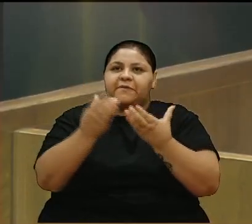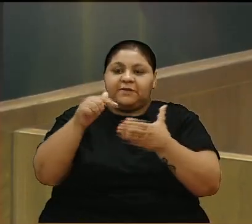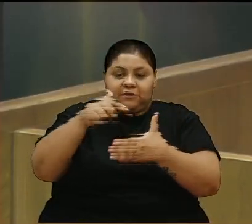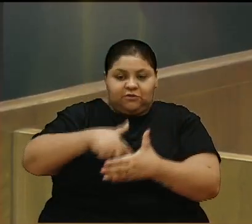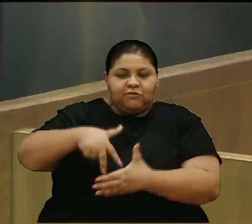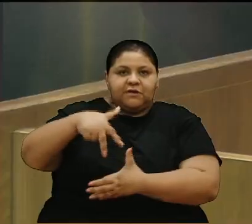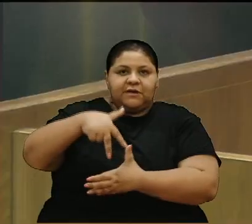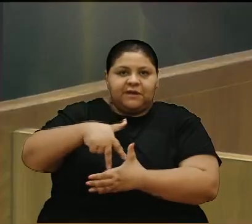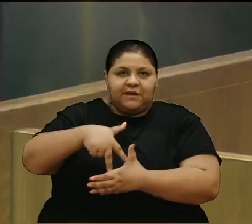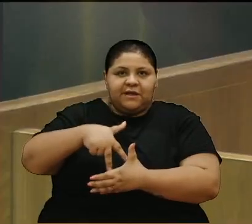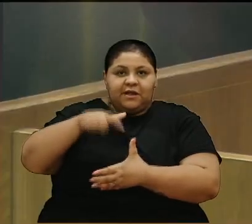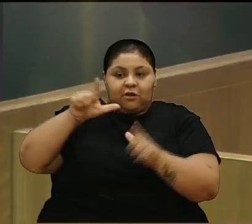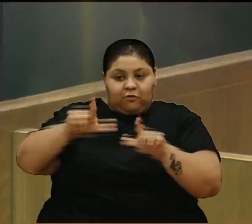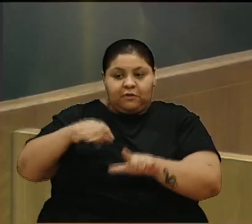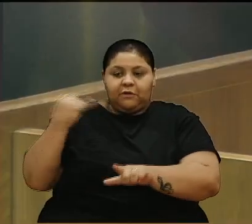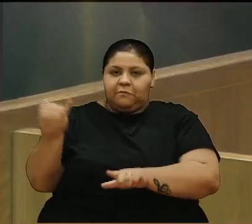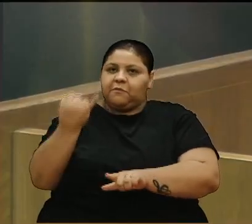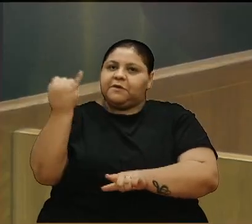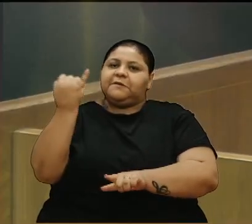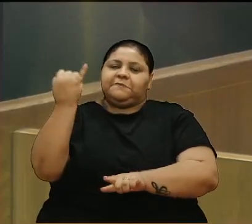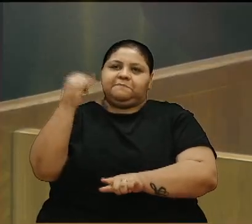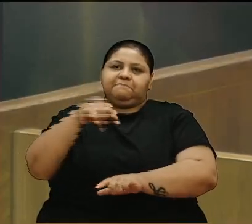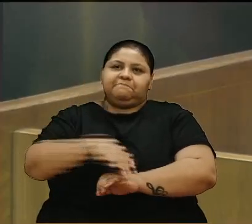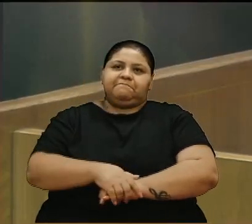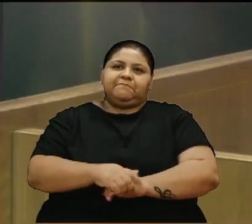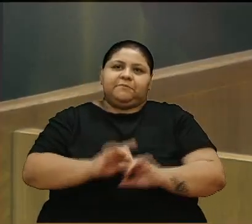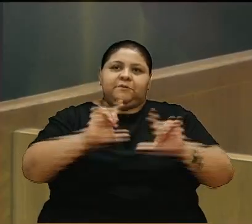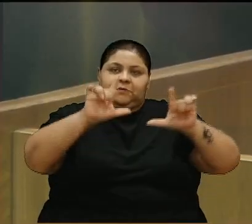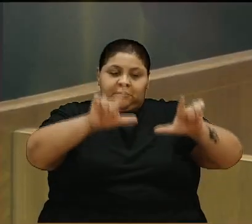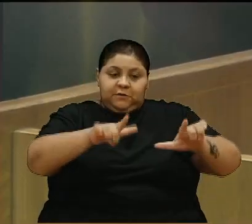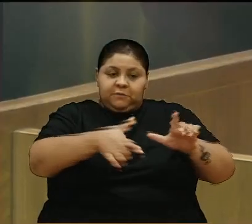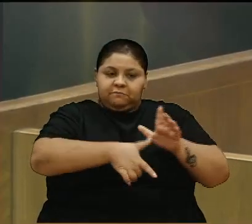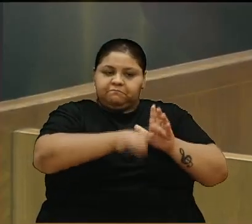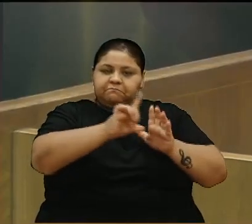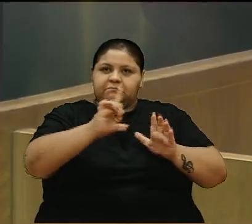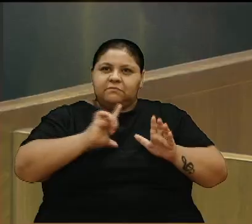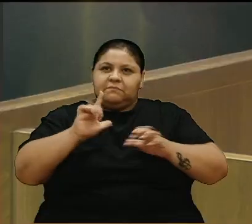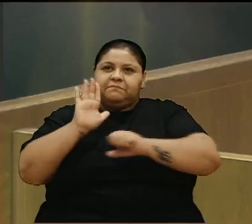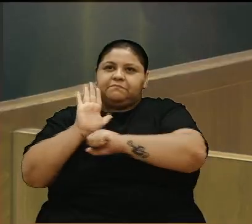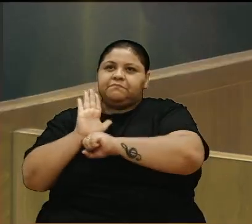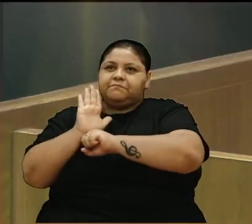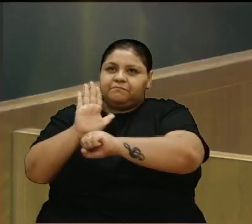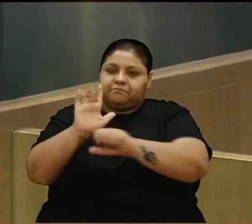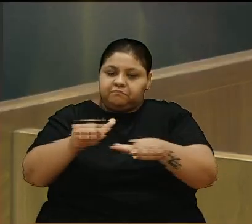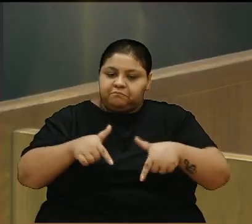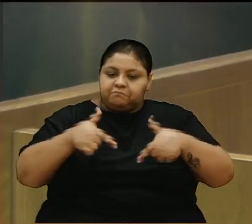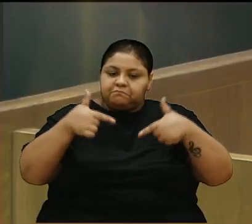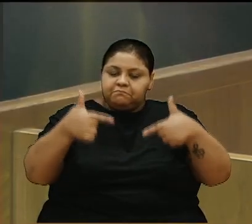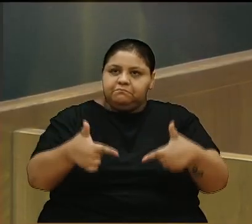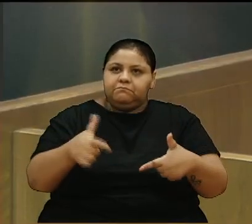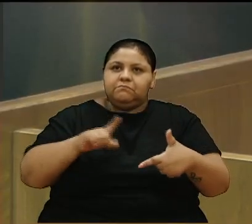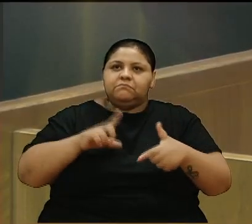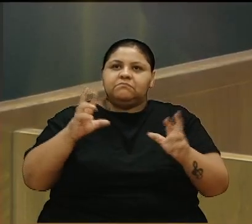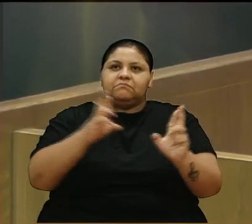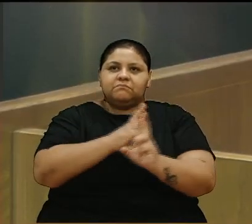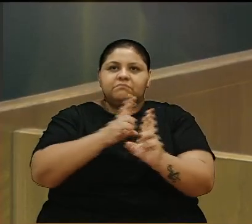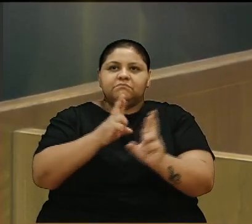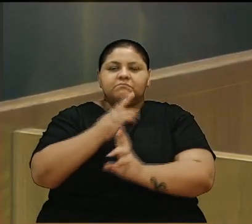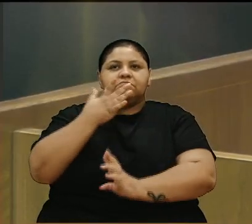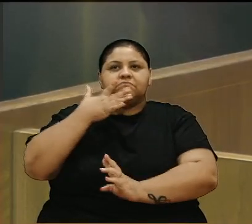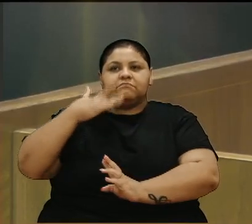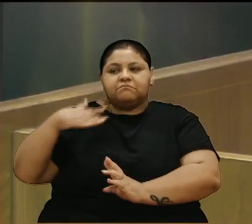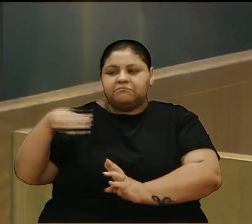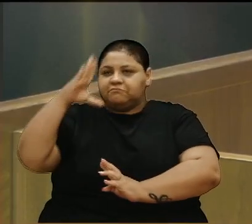também é importante para isso. O nosso gabinete, antes de mais nada, tem contribuído muito com ações que têm relação às crianças